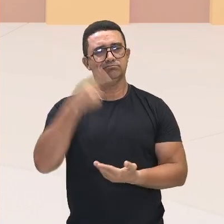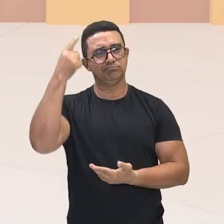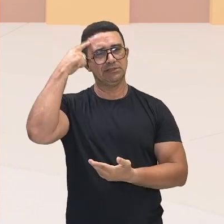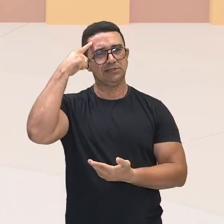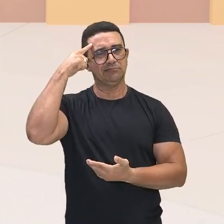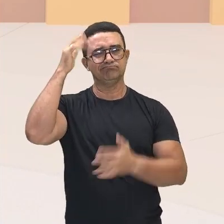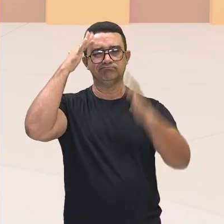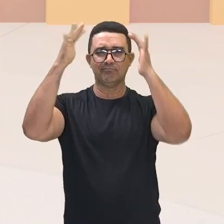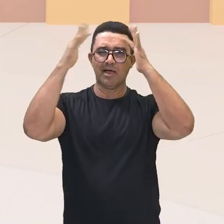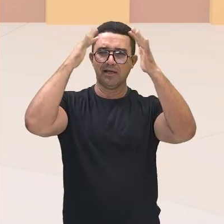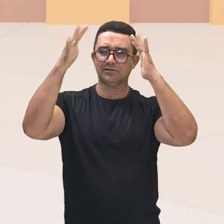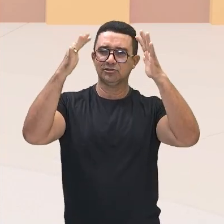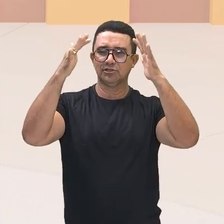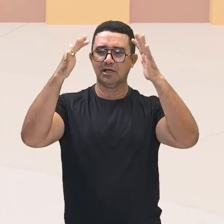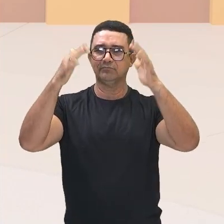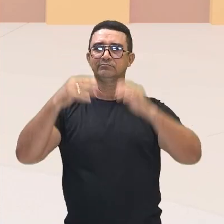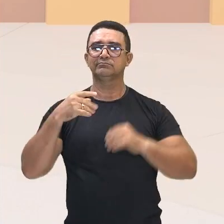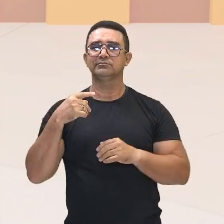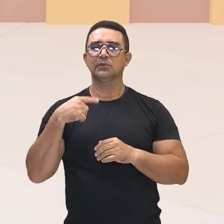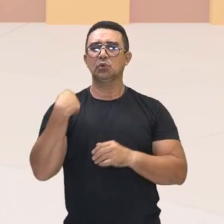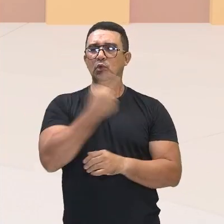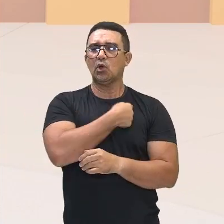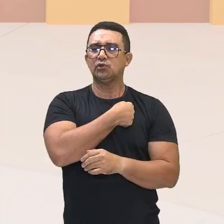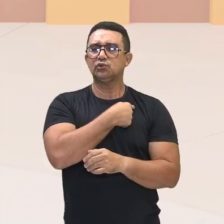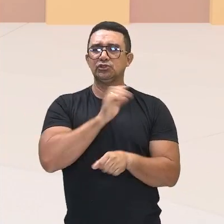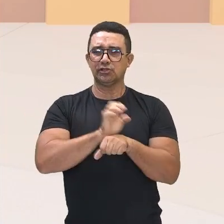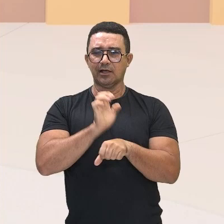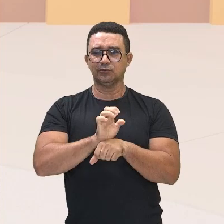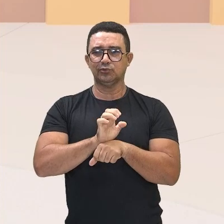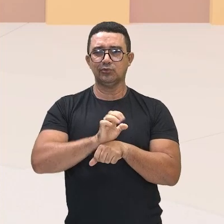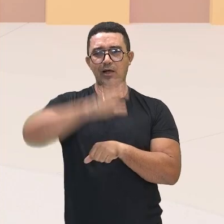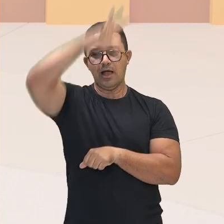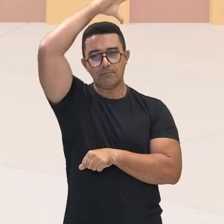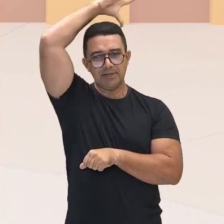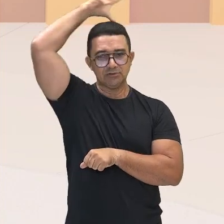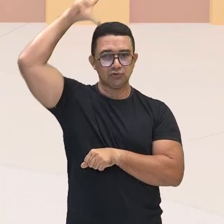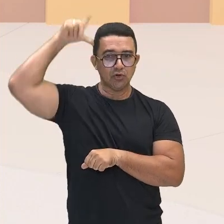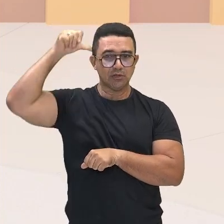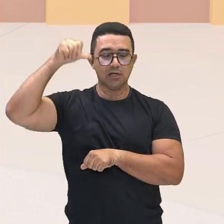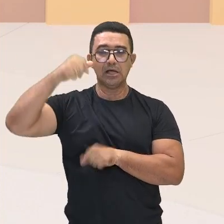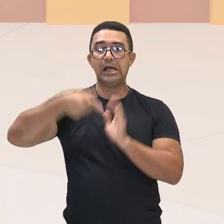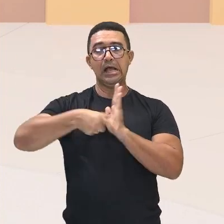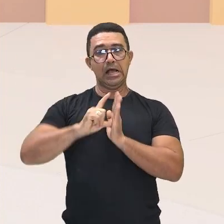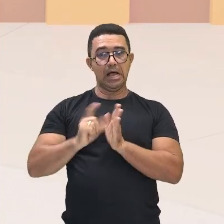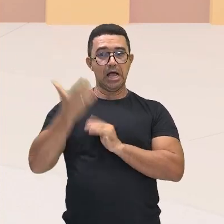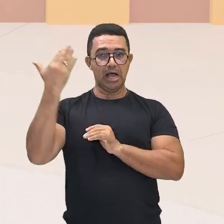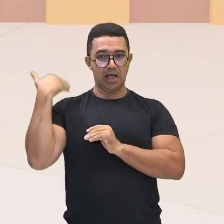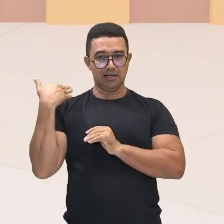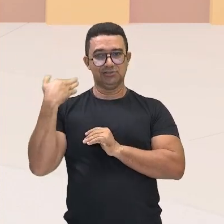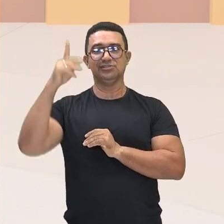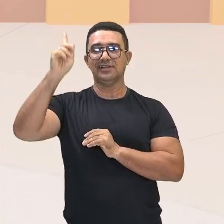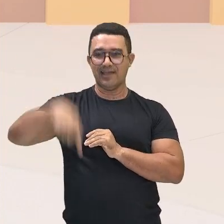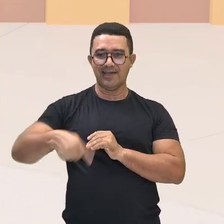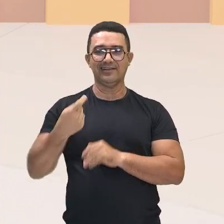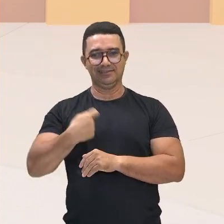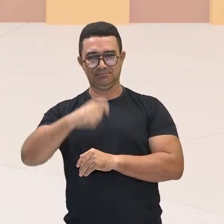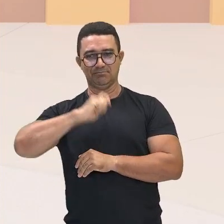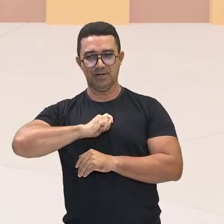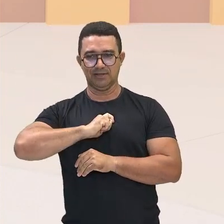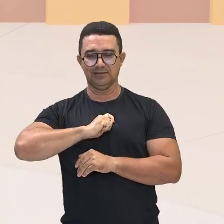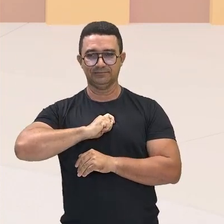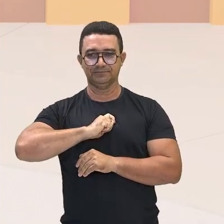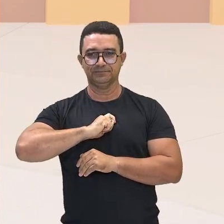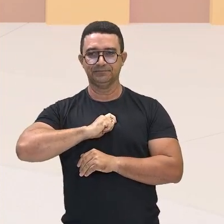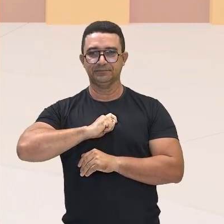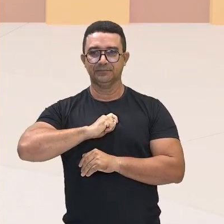de repente nosso estado, hoje Amazonas, ele estava de posse primeiramente da Espanha. No entanto, a